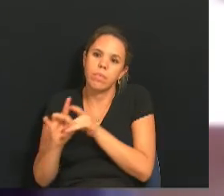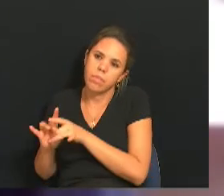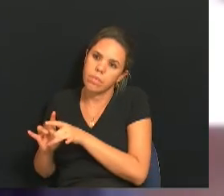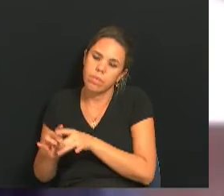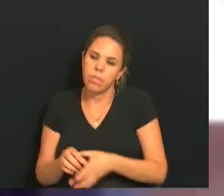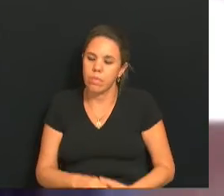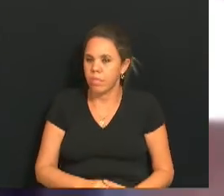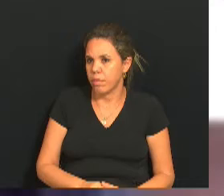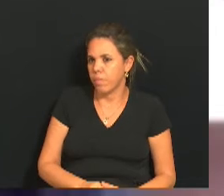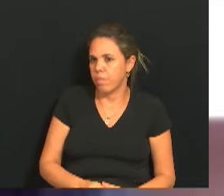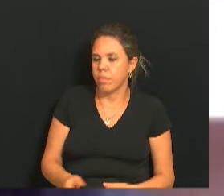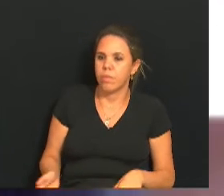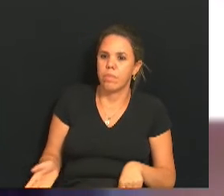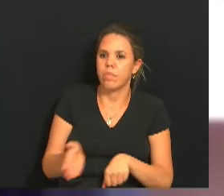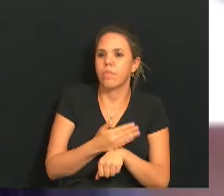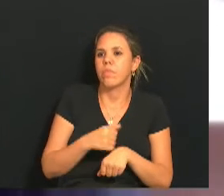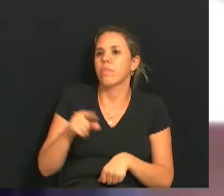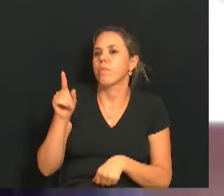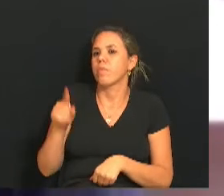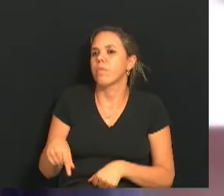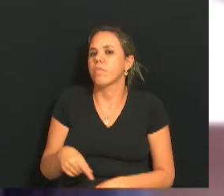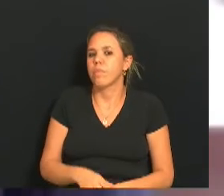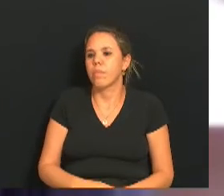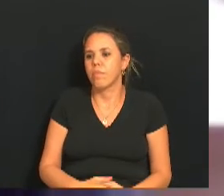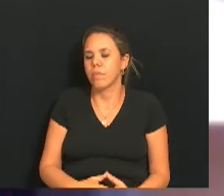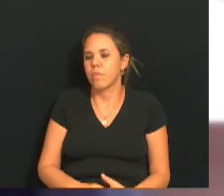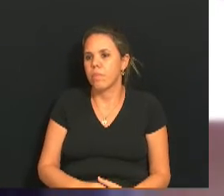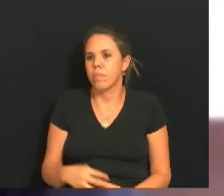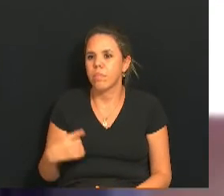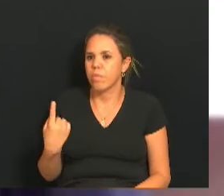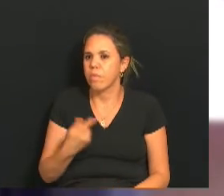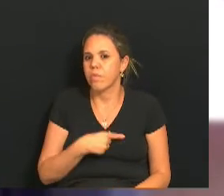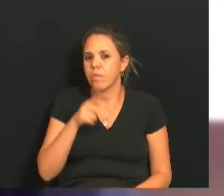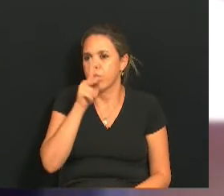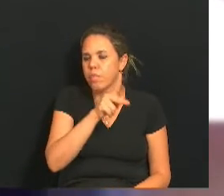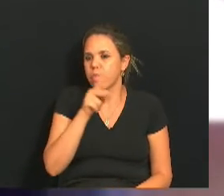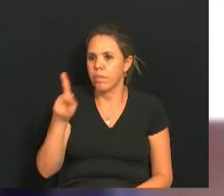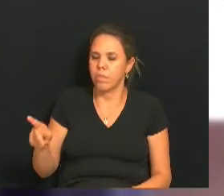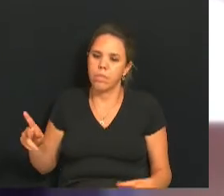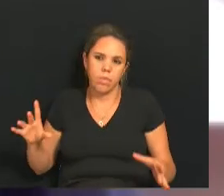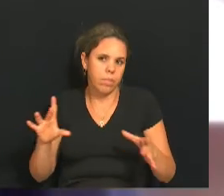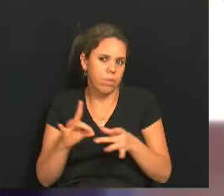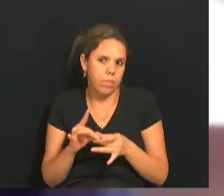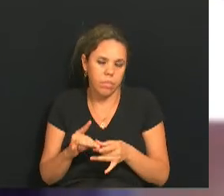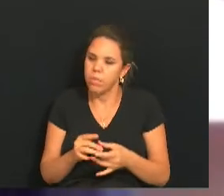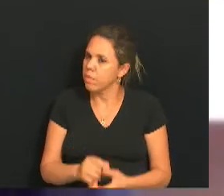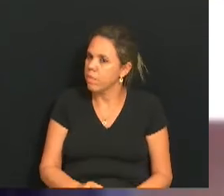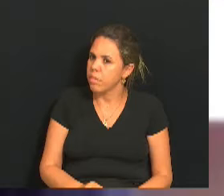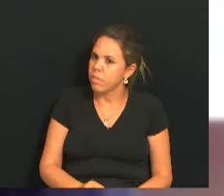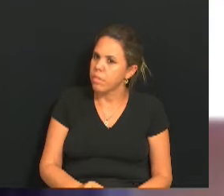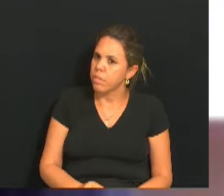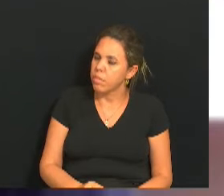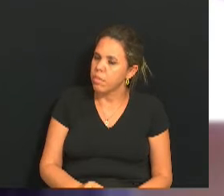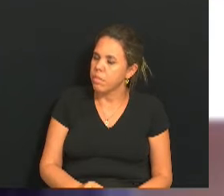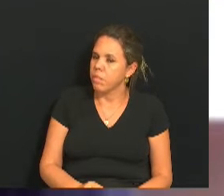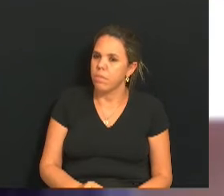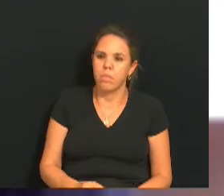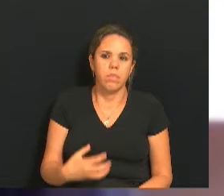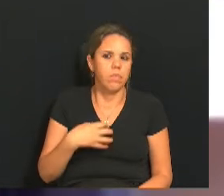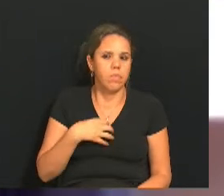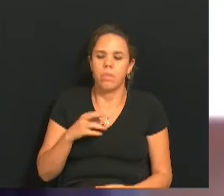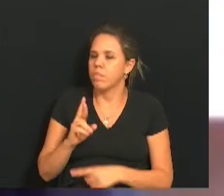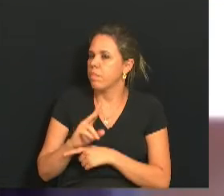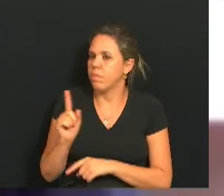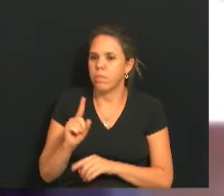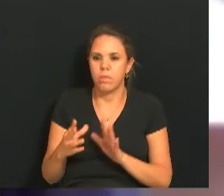E, antes disso, nós, professores adjuntos, a gente não se sente representado. Tanto que